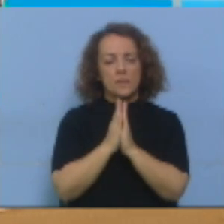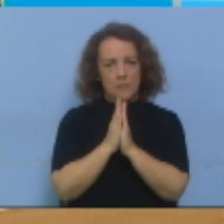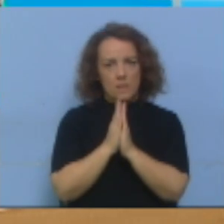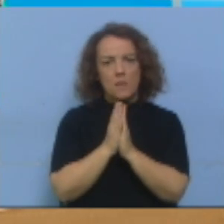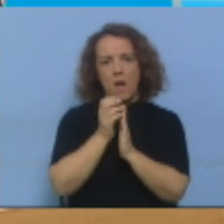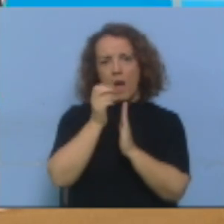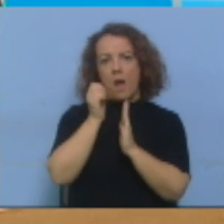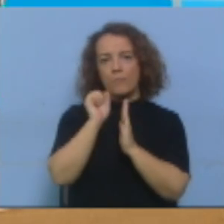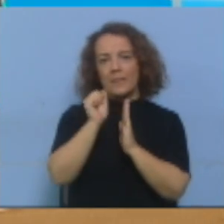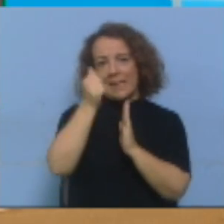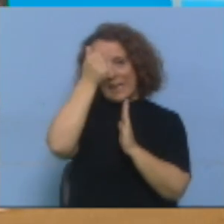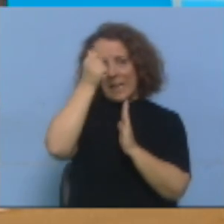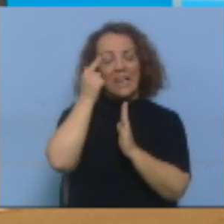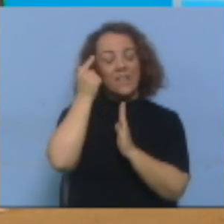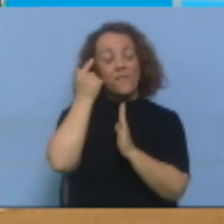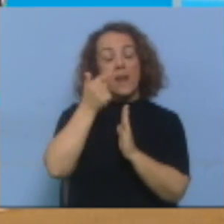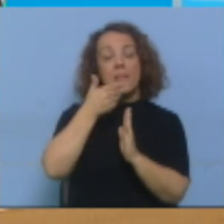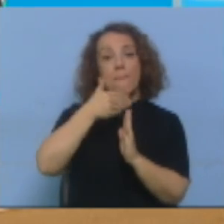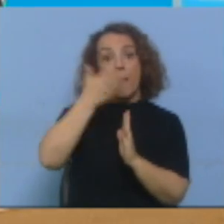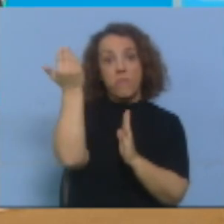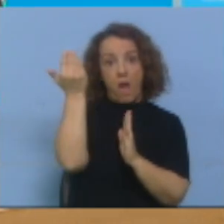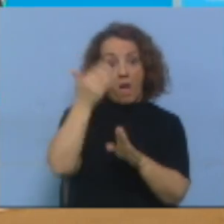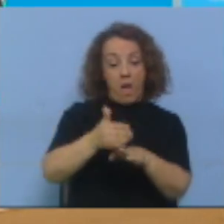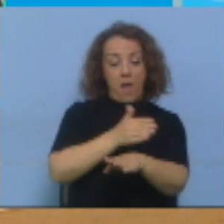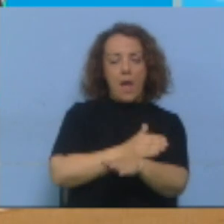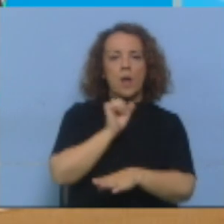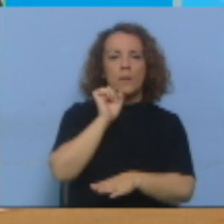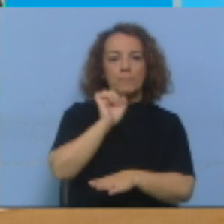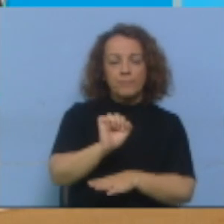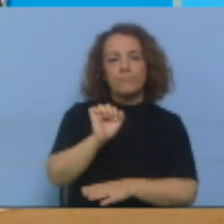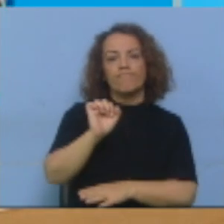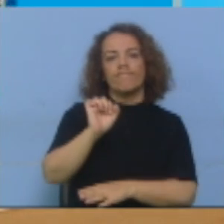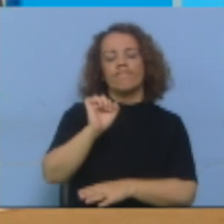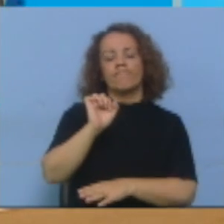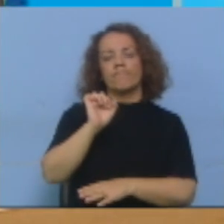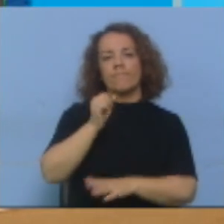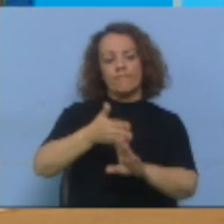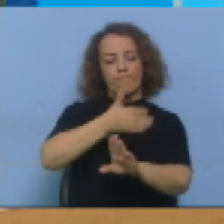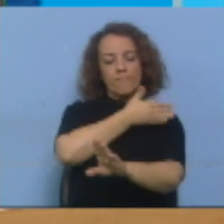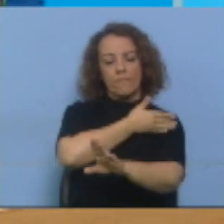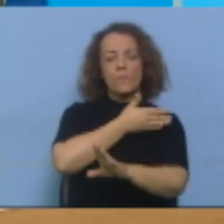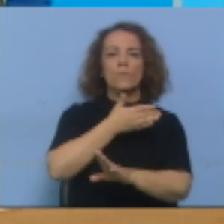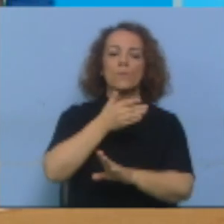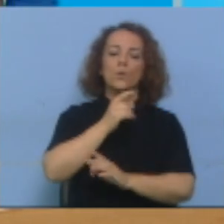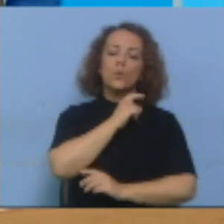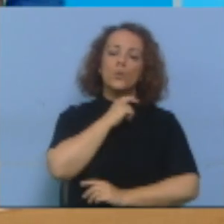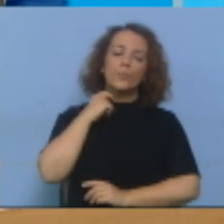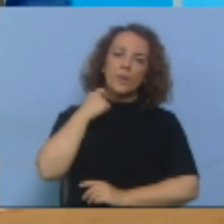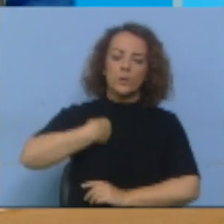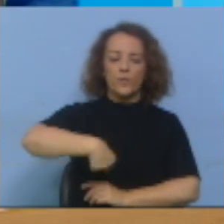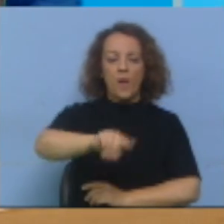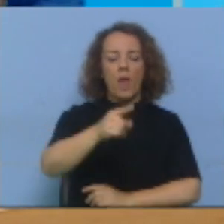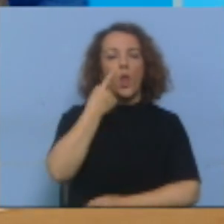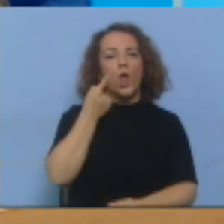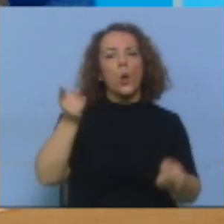que se celebra Quinta-feira Santa de manhã, ainda Quaresma, em que os padres são convidados a renovar os seus compromissos sacerdotais,